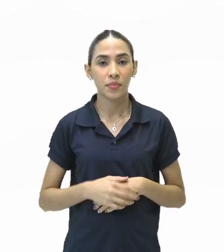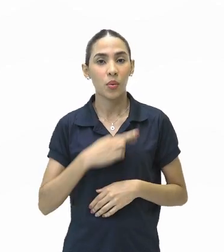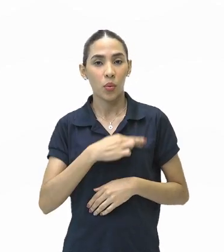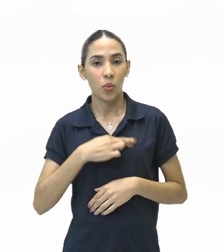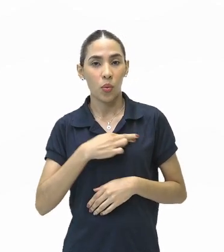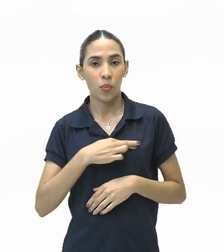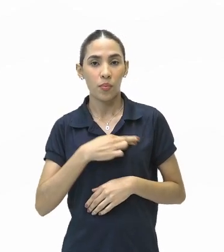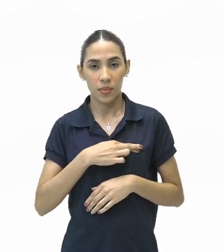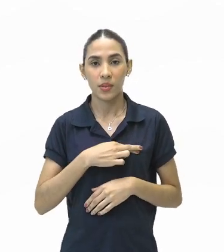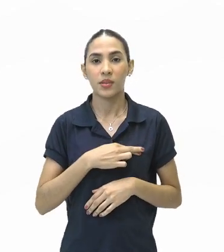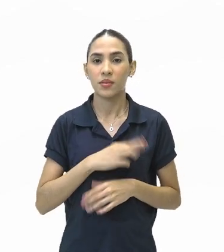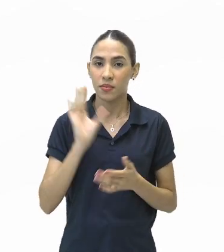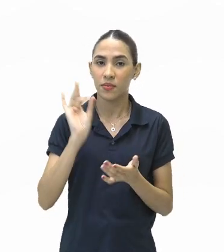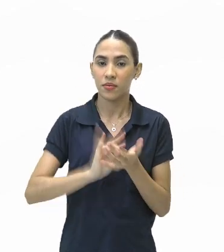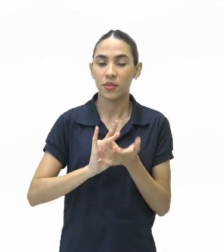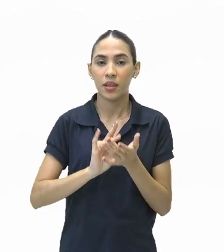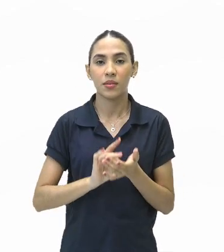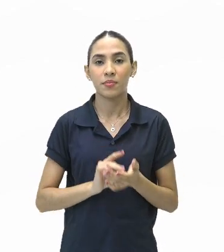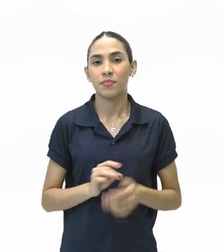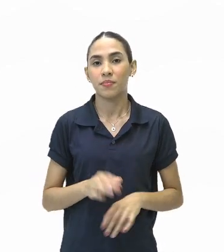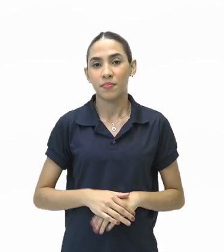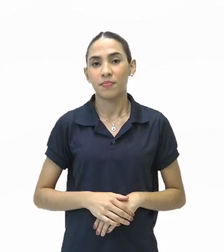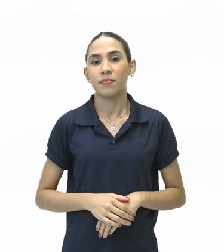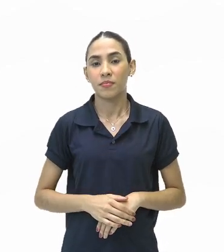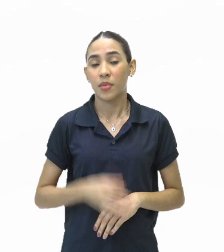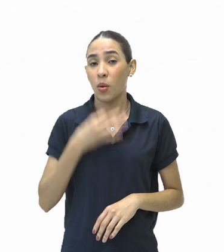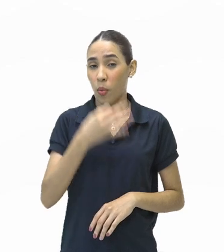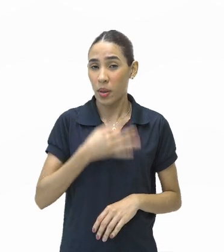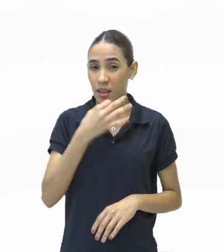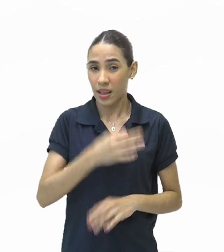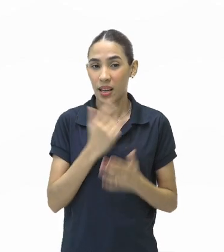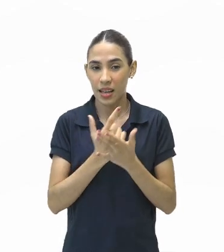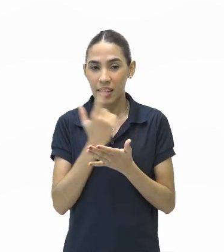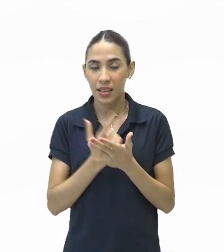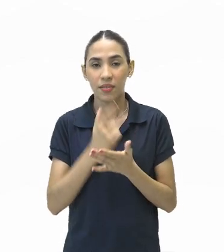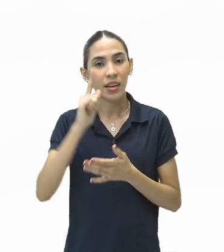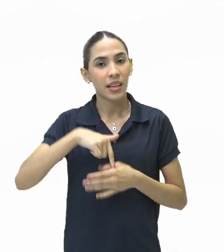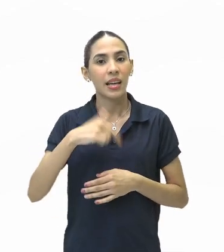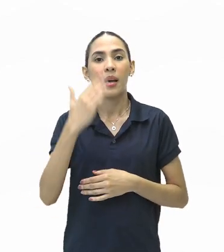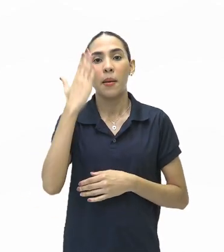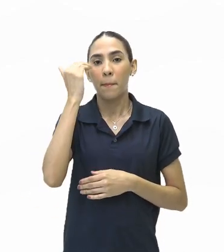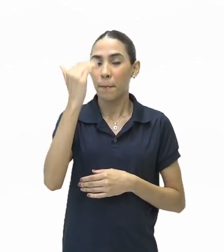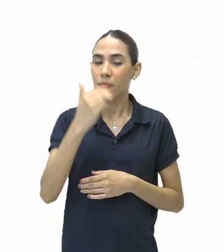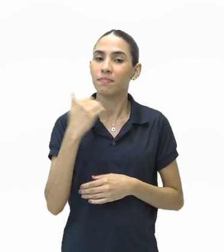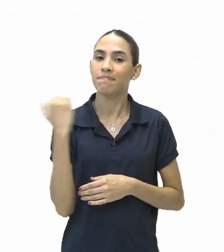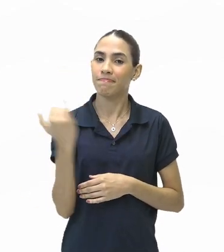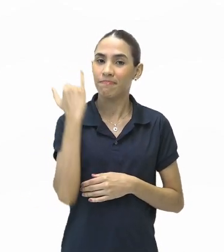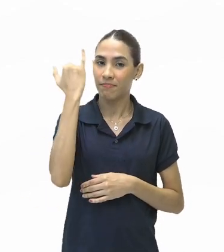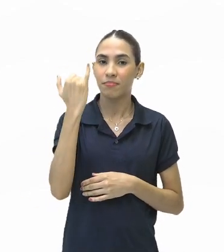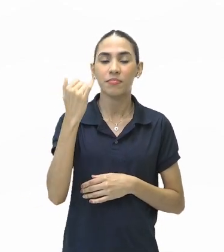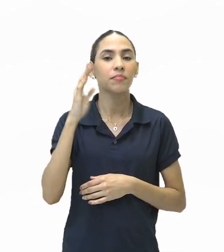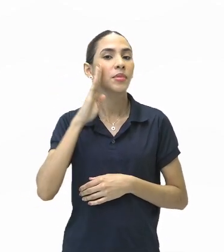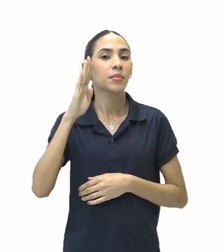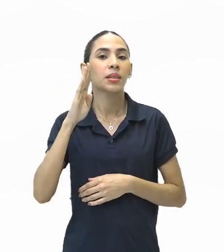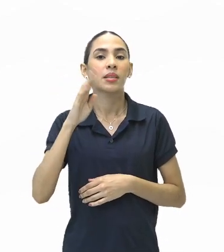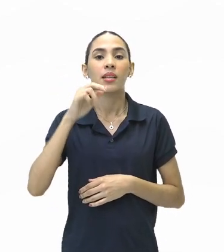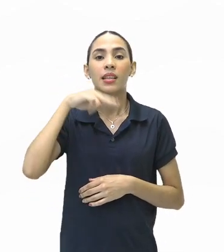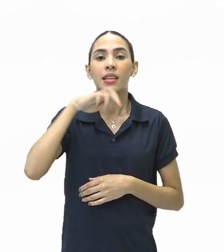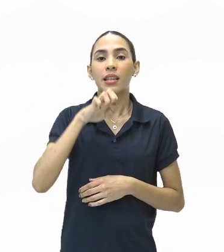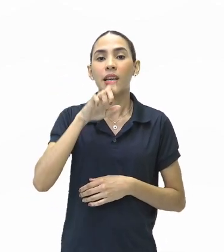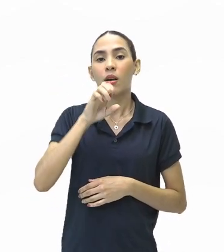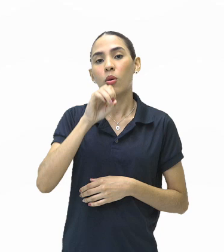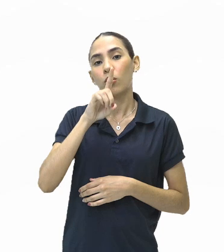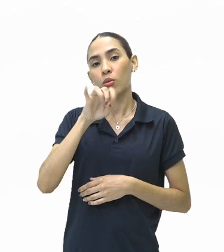ali, que não tem como não comentar essa obra, que é riquíssima, principalmente no neologismo, é o jeito